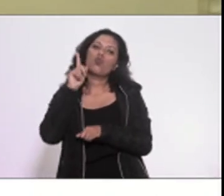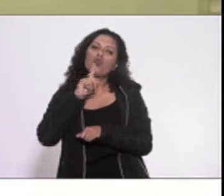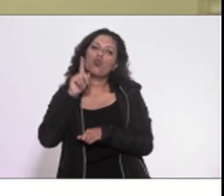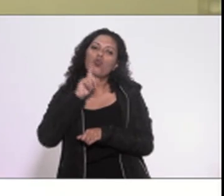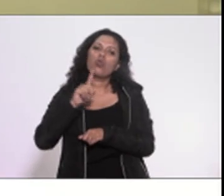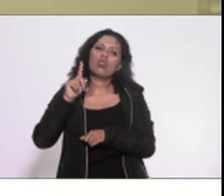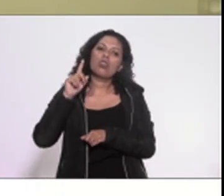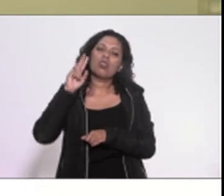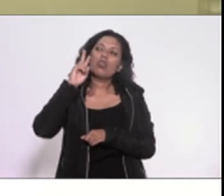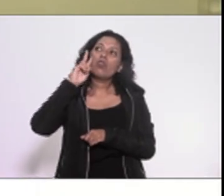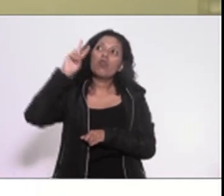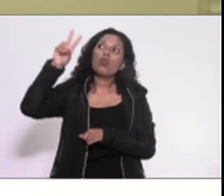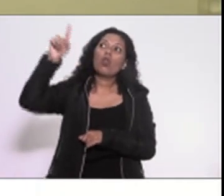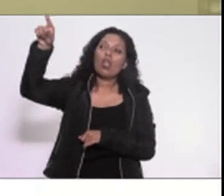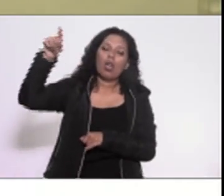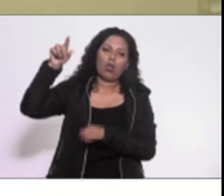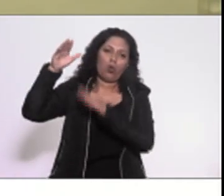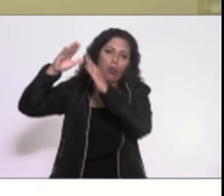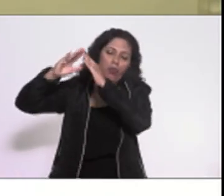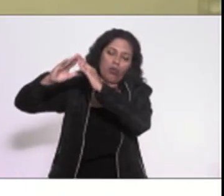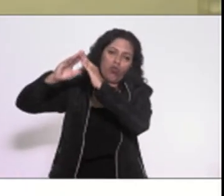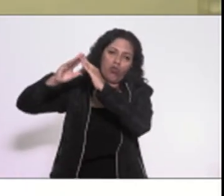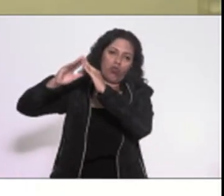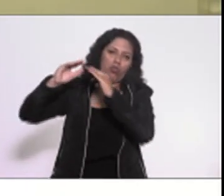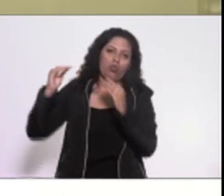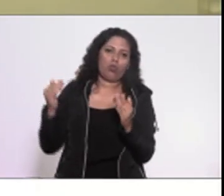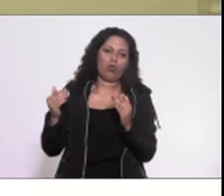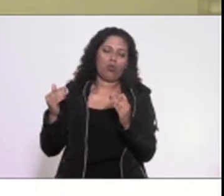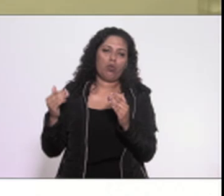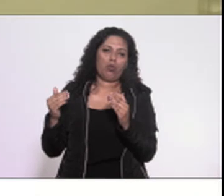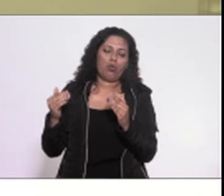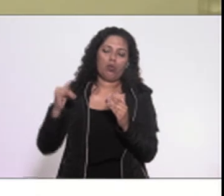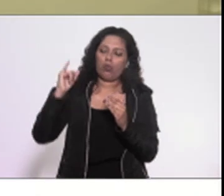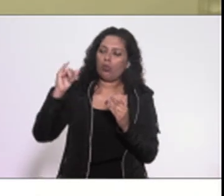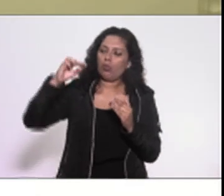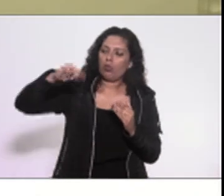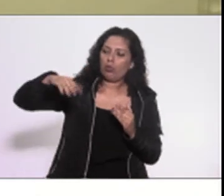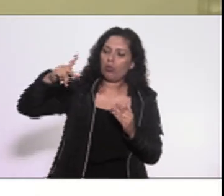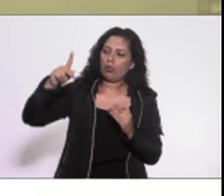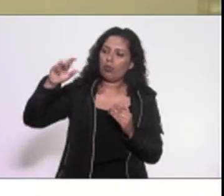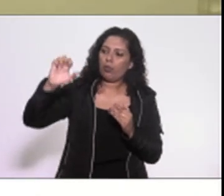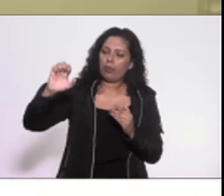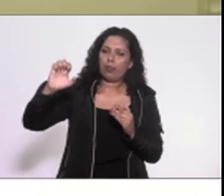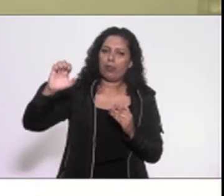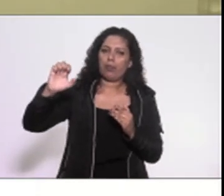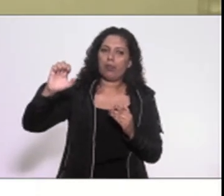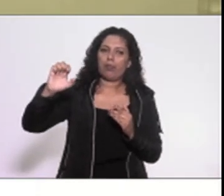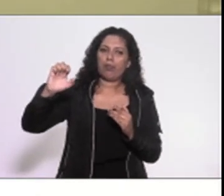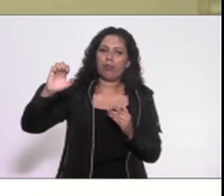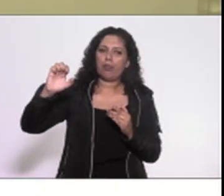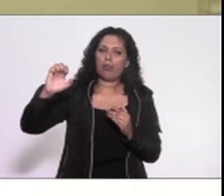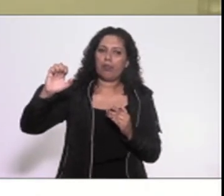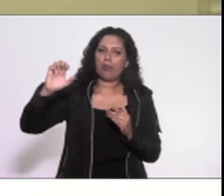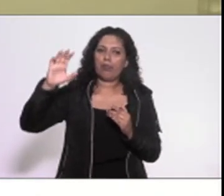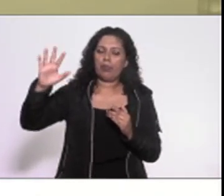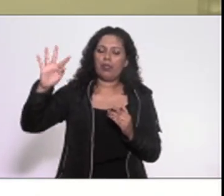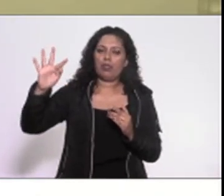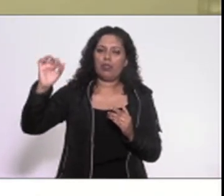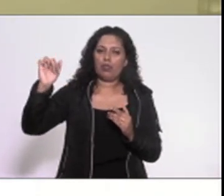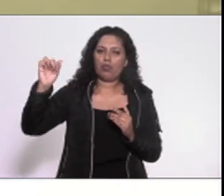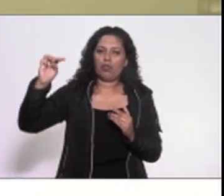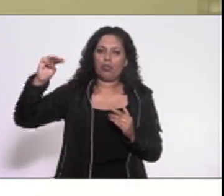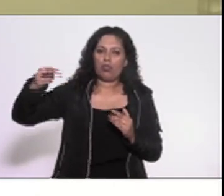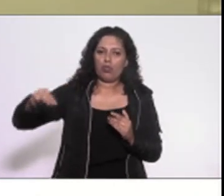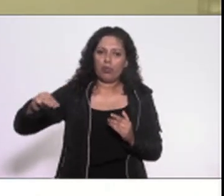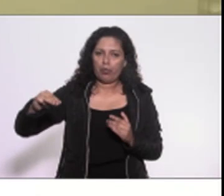impeachment o pedido de impeachment do presidente Trump, veio de uma denúncia feita por um canal anônimo de um